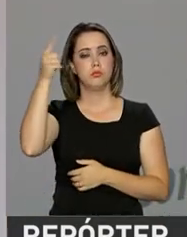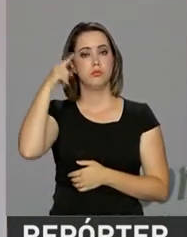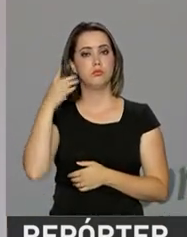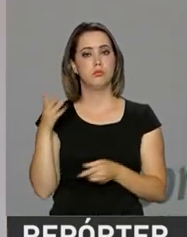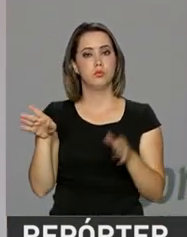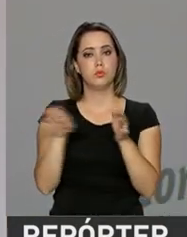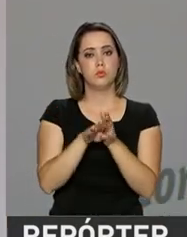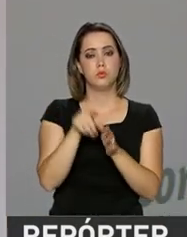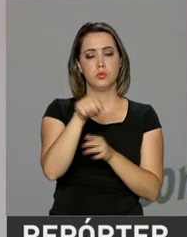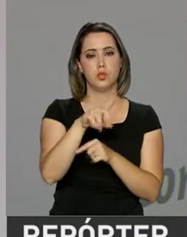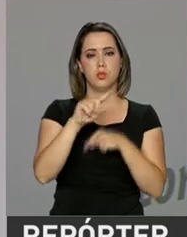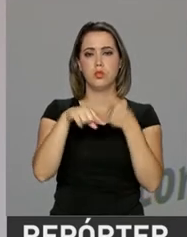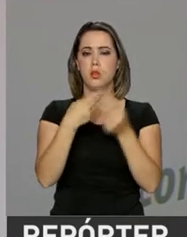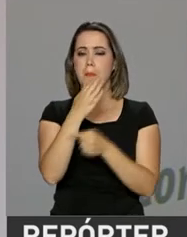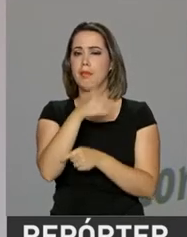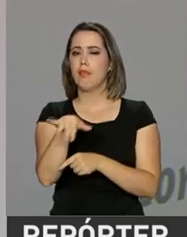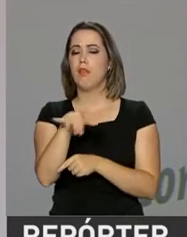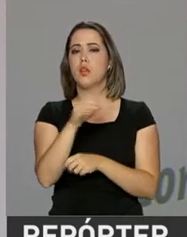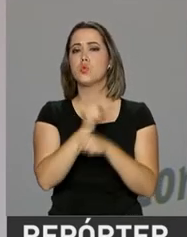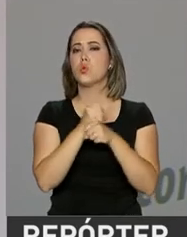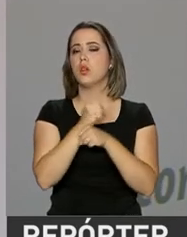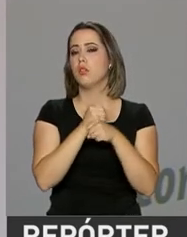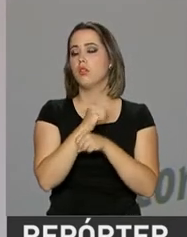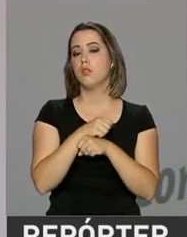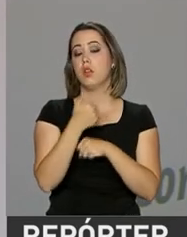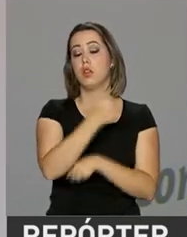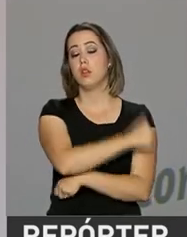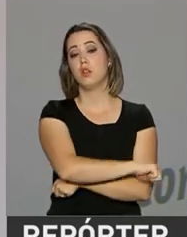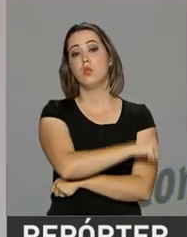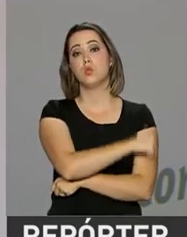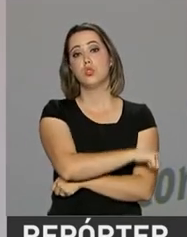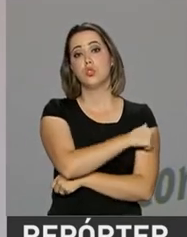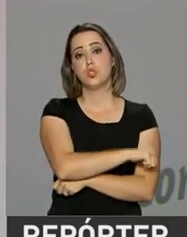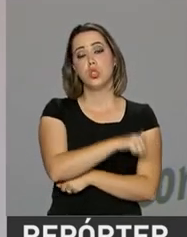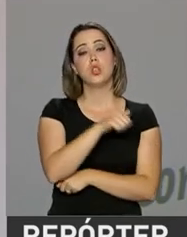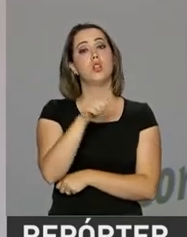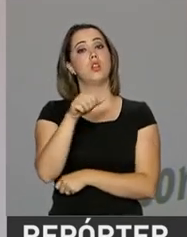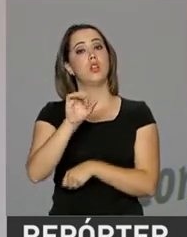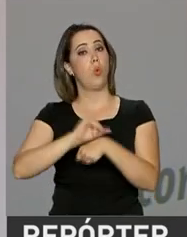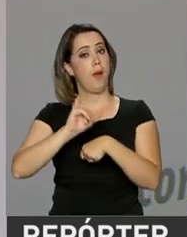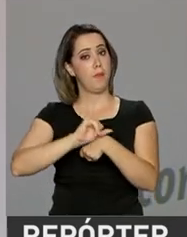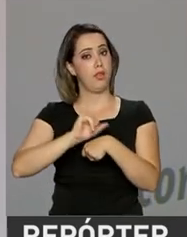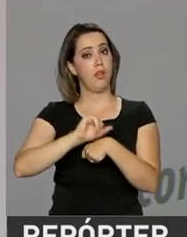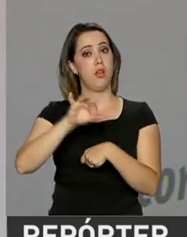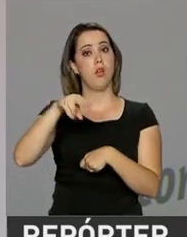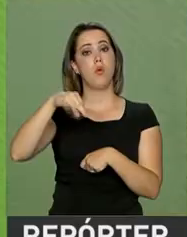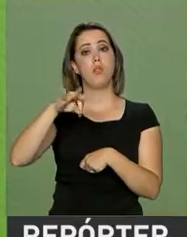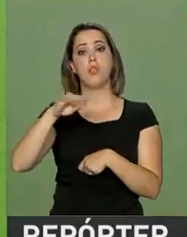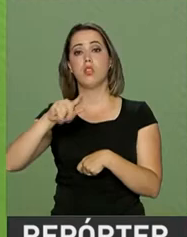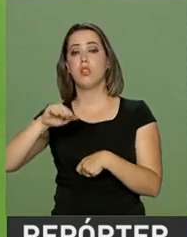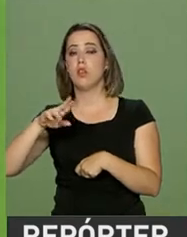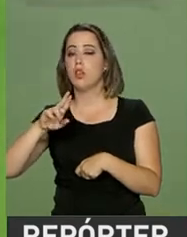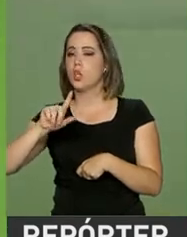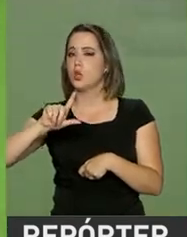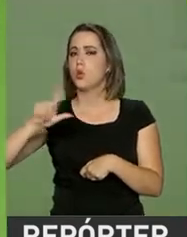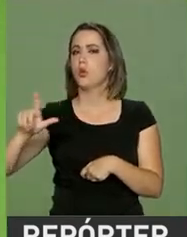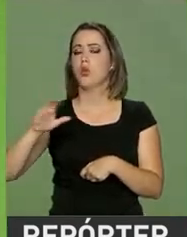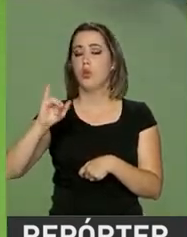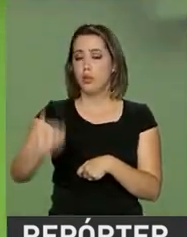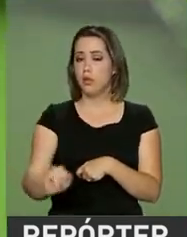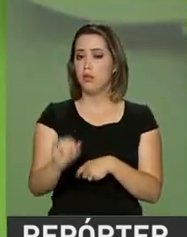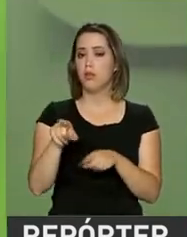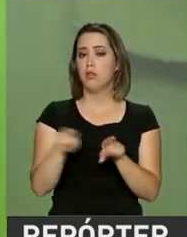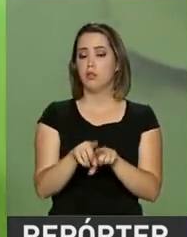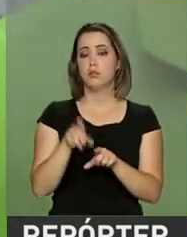o meio do ano que vem, entre Rio de Janeiro e Niterói, uma população de mais de 3 milhões de habitantes. O biólogo reforça